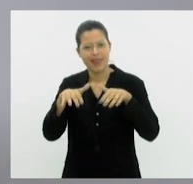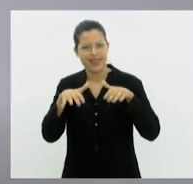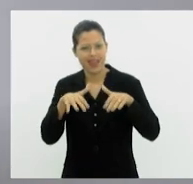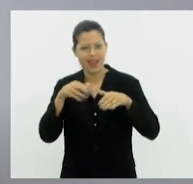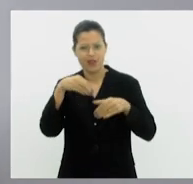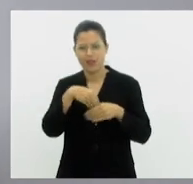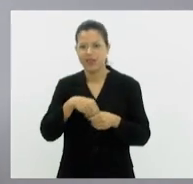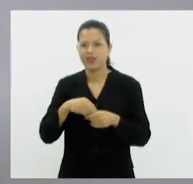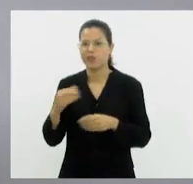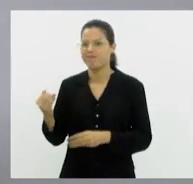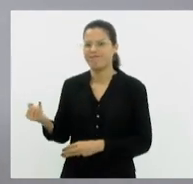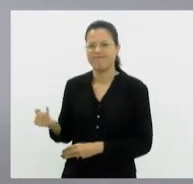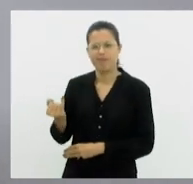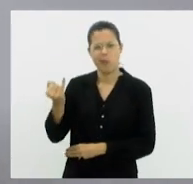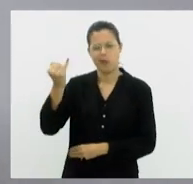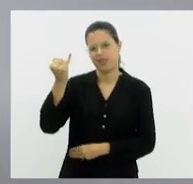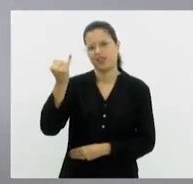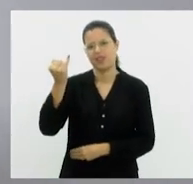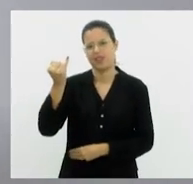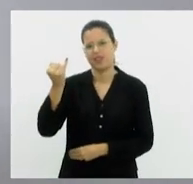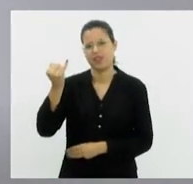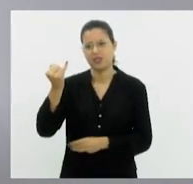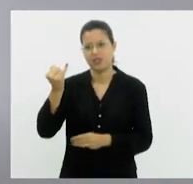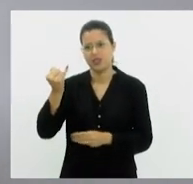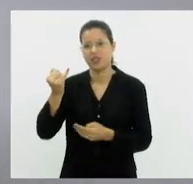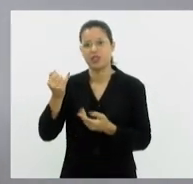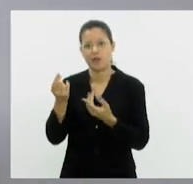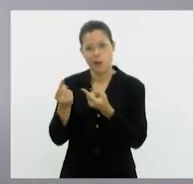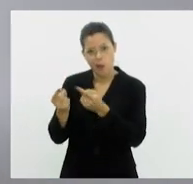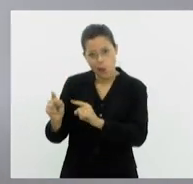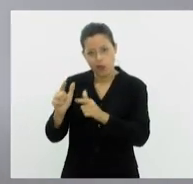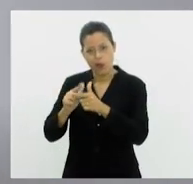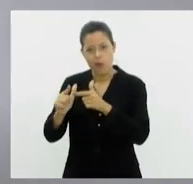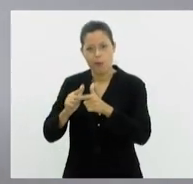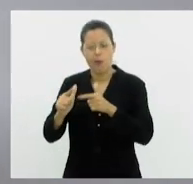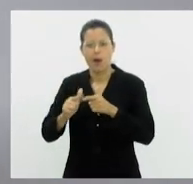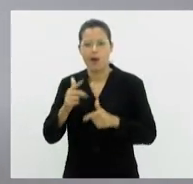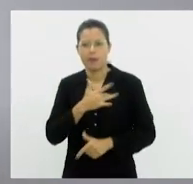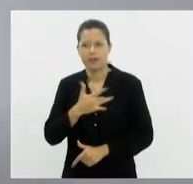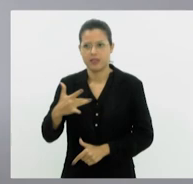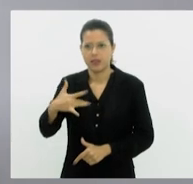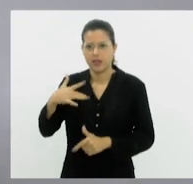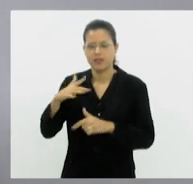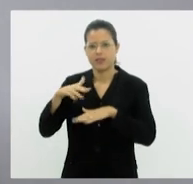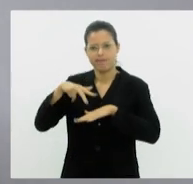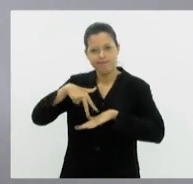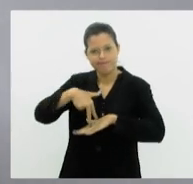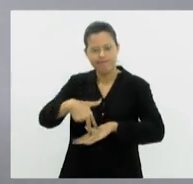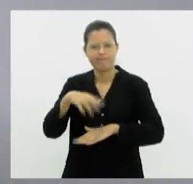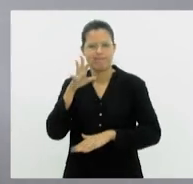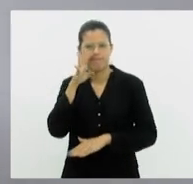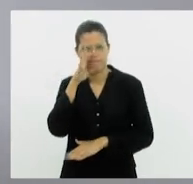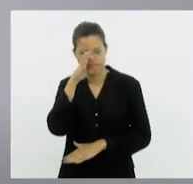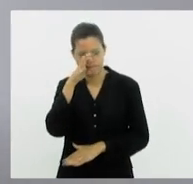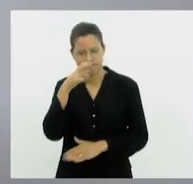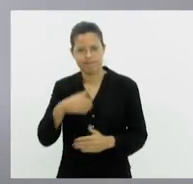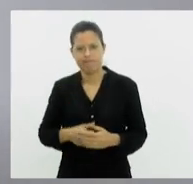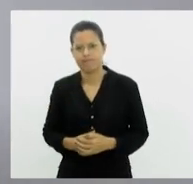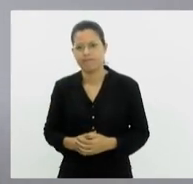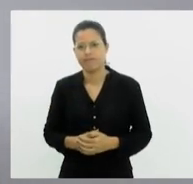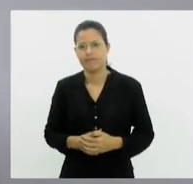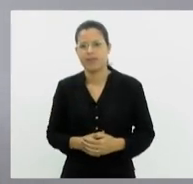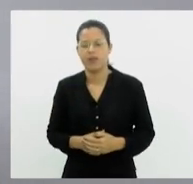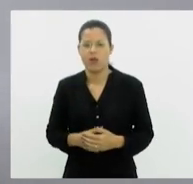muito importante. Enfrentou seu problema com altivez e serenidade. Eu